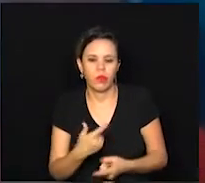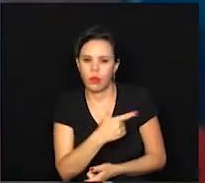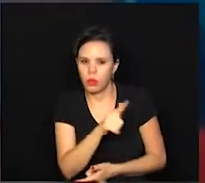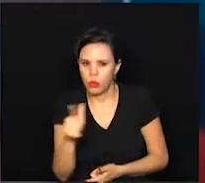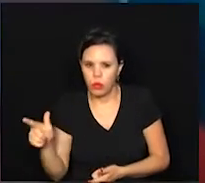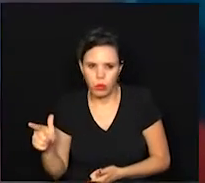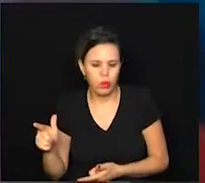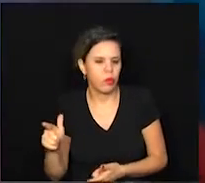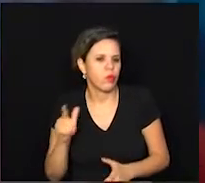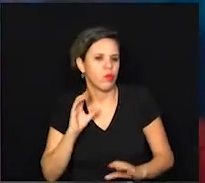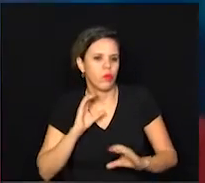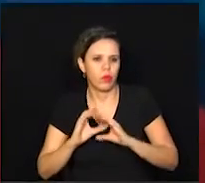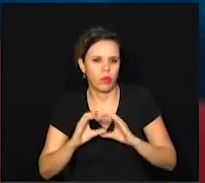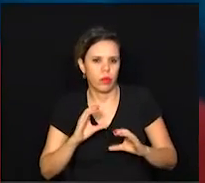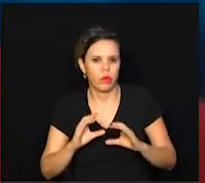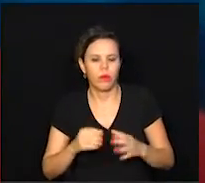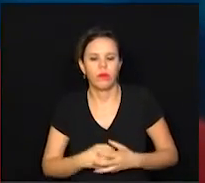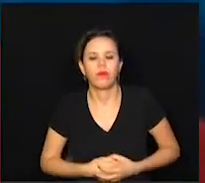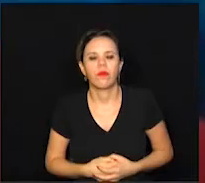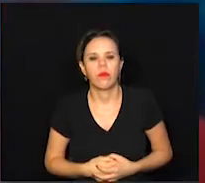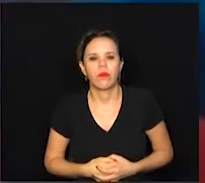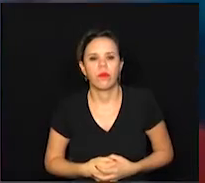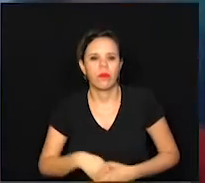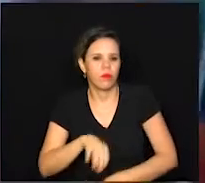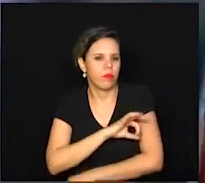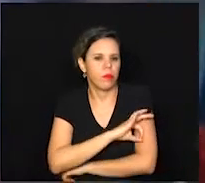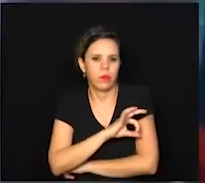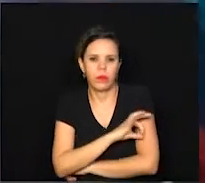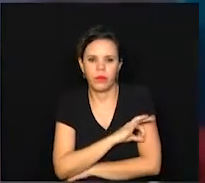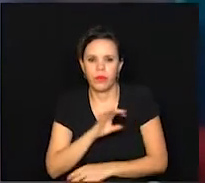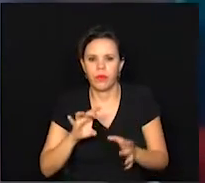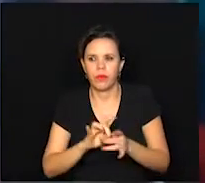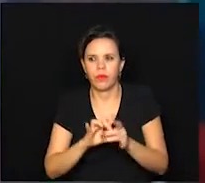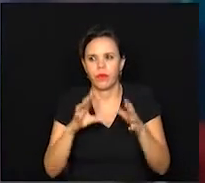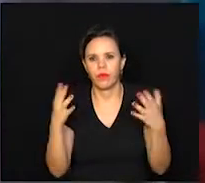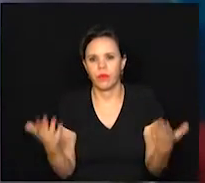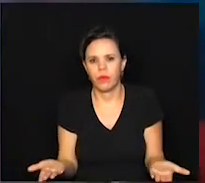um canal, né, no Executivo que permitisse